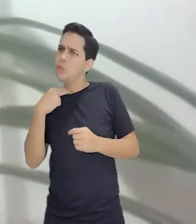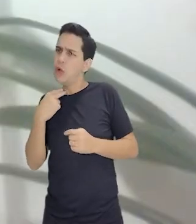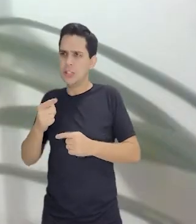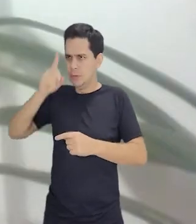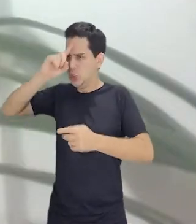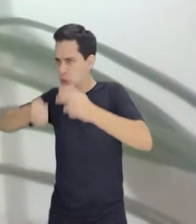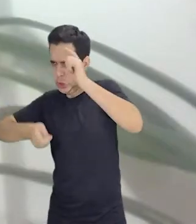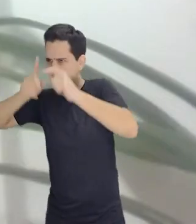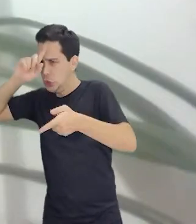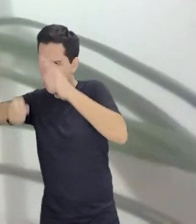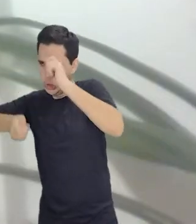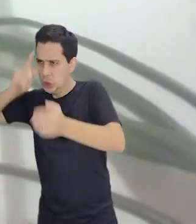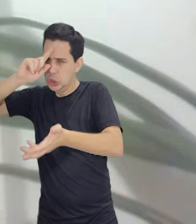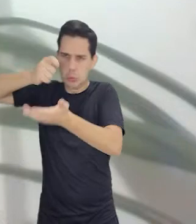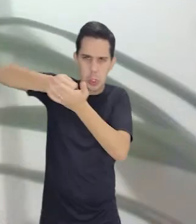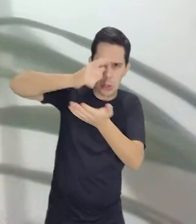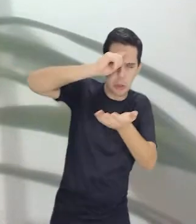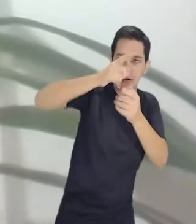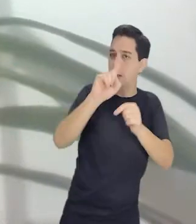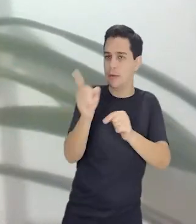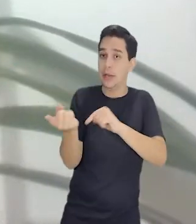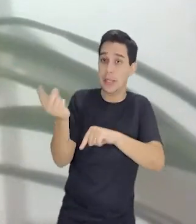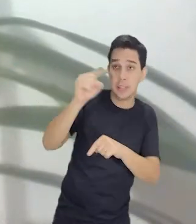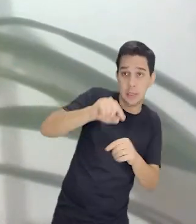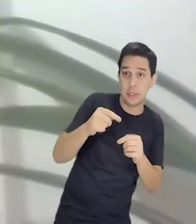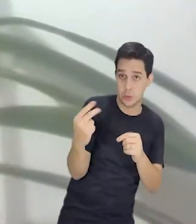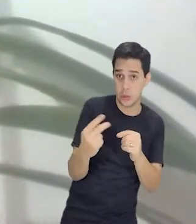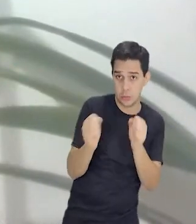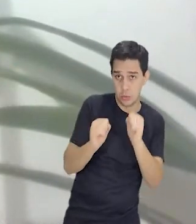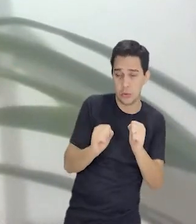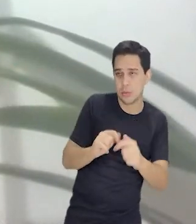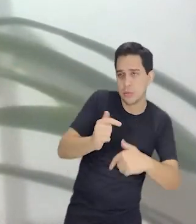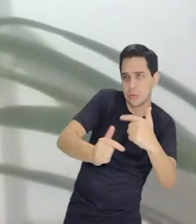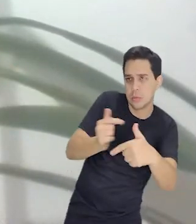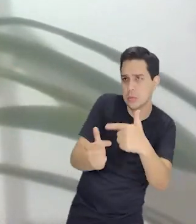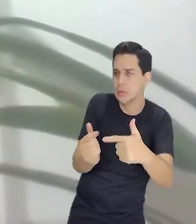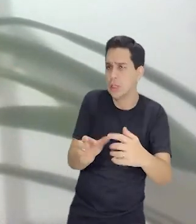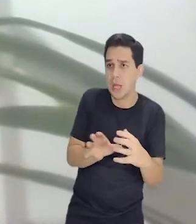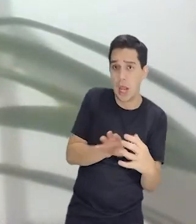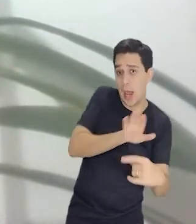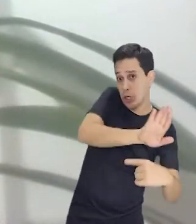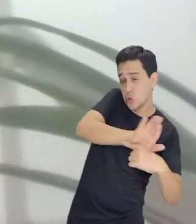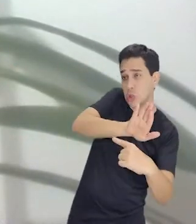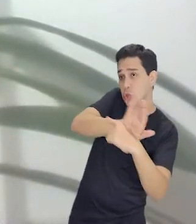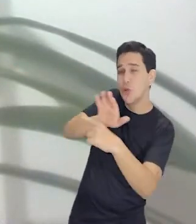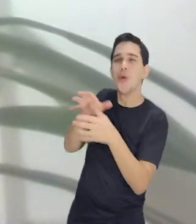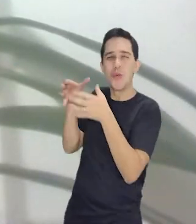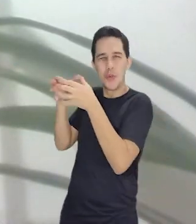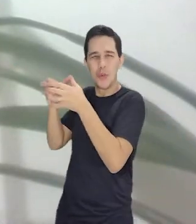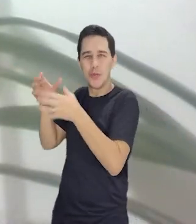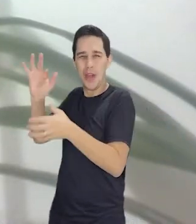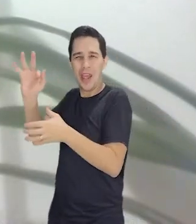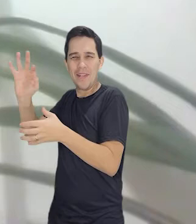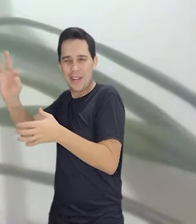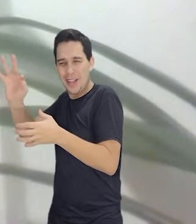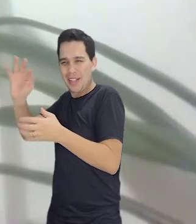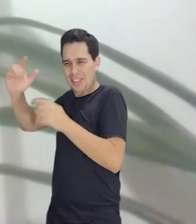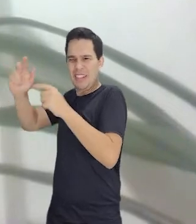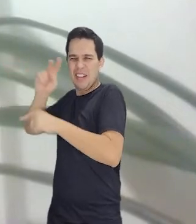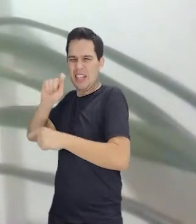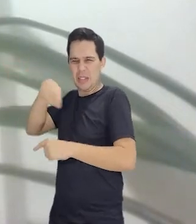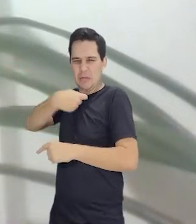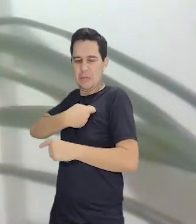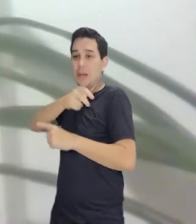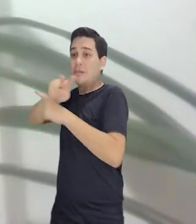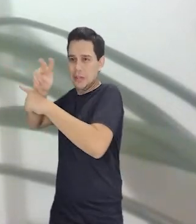de Justiça responsável com atribuição que a Força-Tarefa despachasse com a excelentíssima desembargadora relatora,